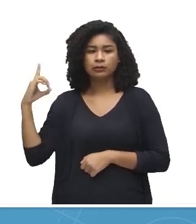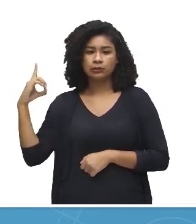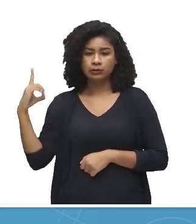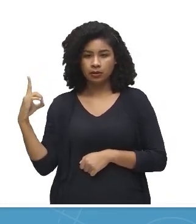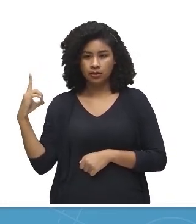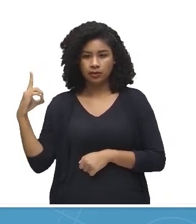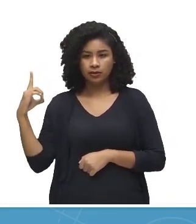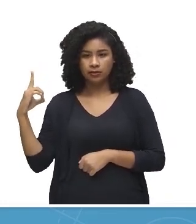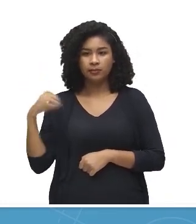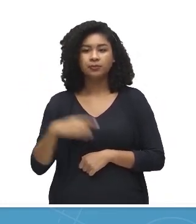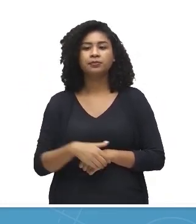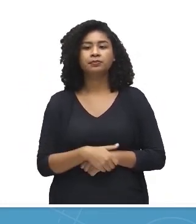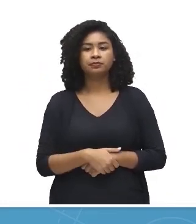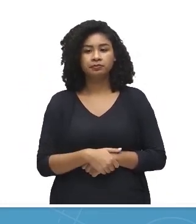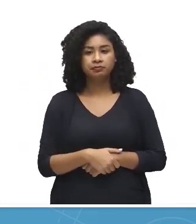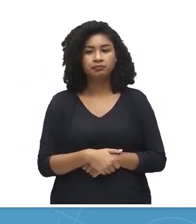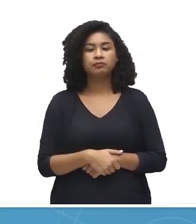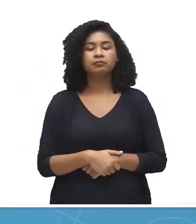dado também, né?